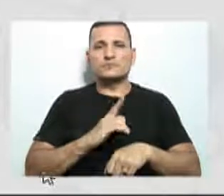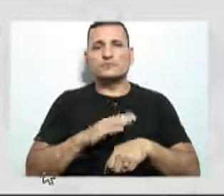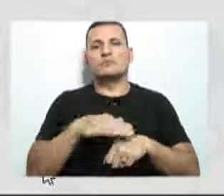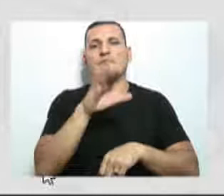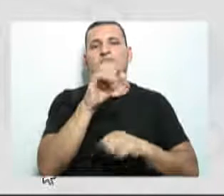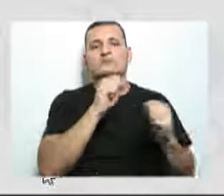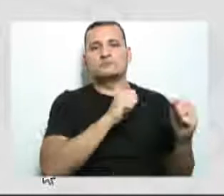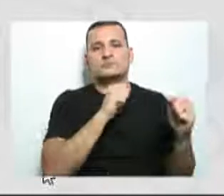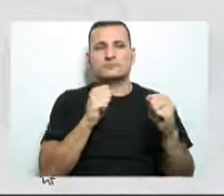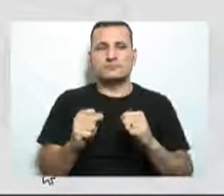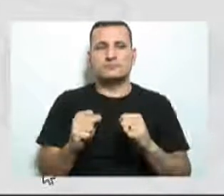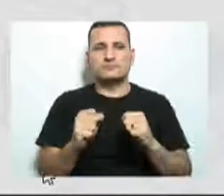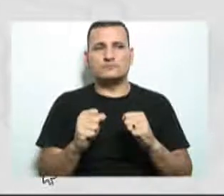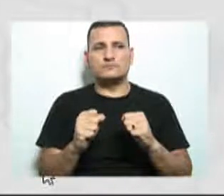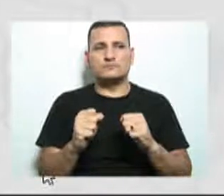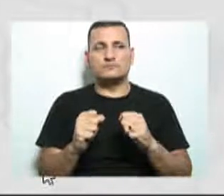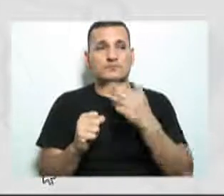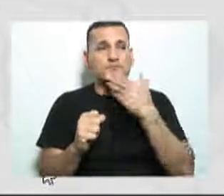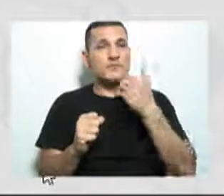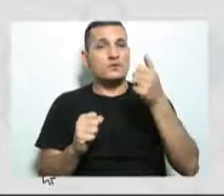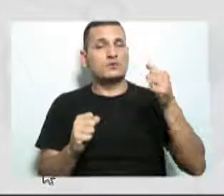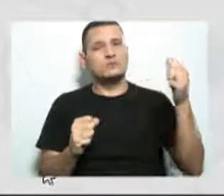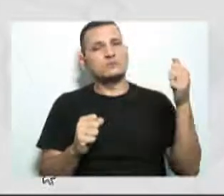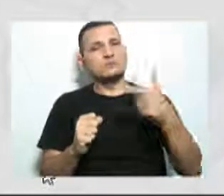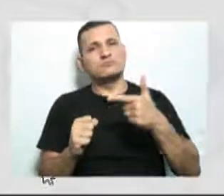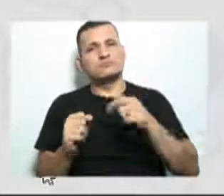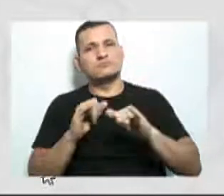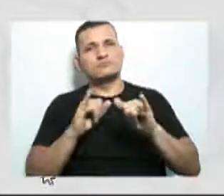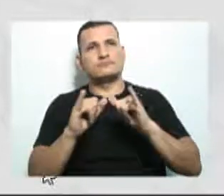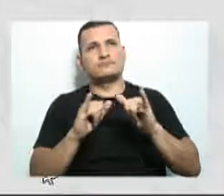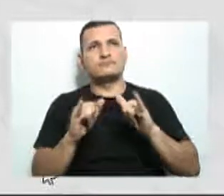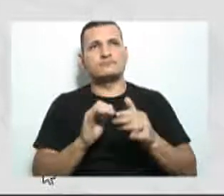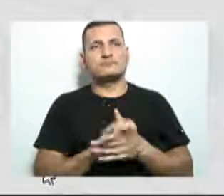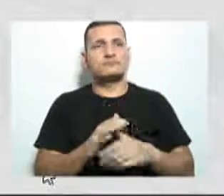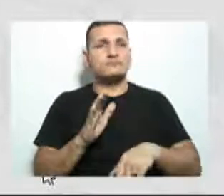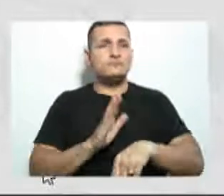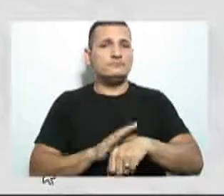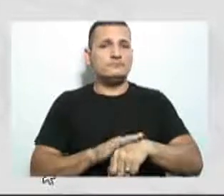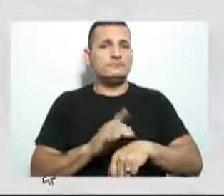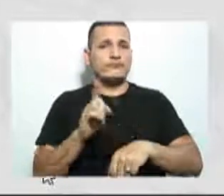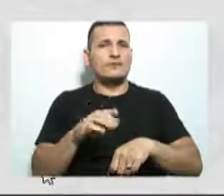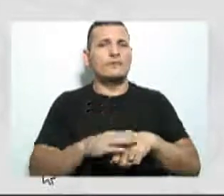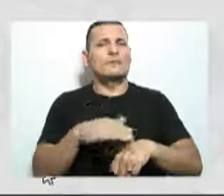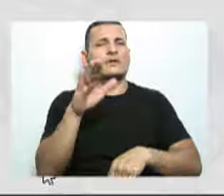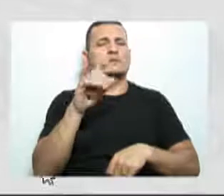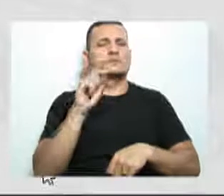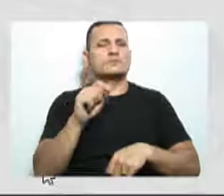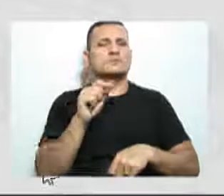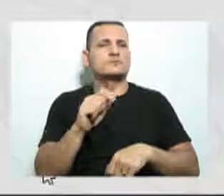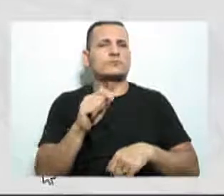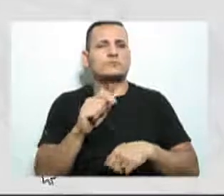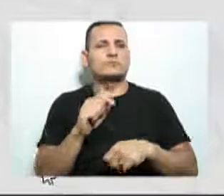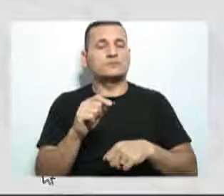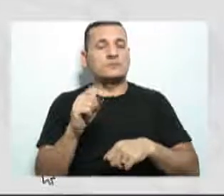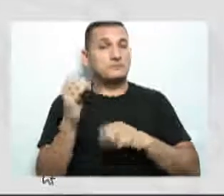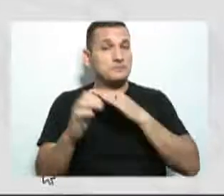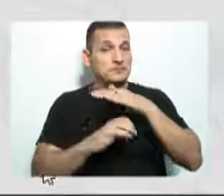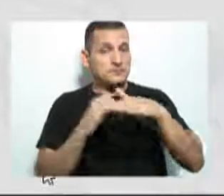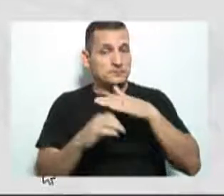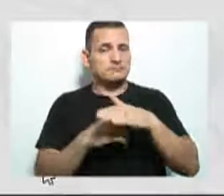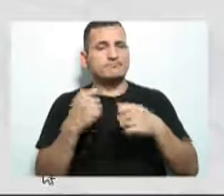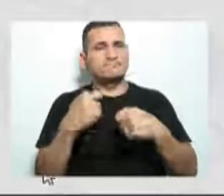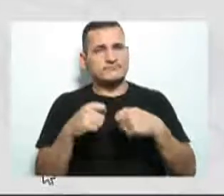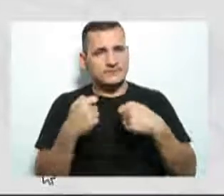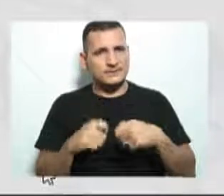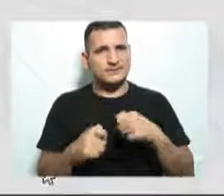poder, né? E é melhor até do que a informação. O tempo é cada vez mais um fator que as empresas precisam